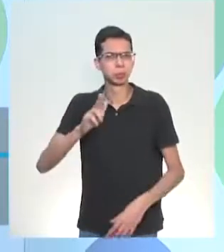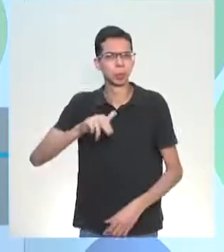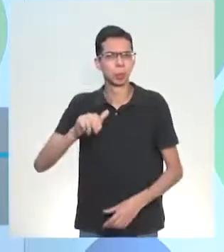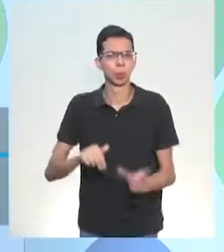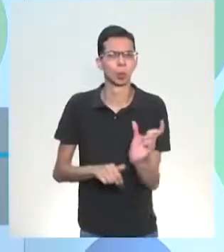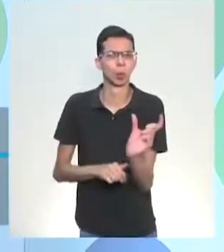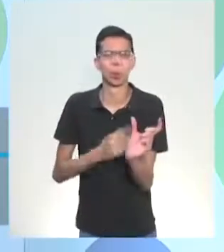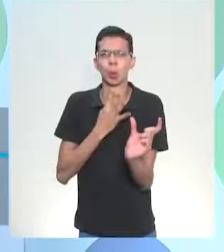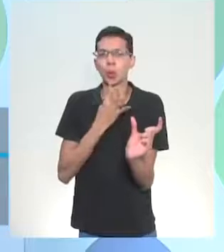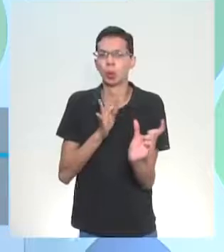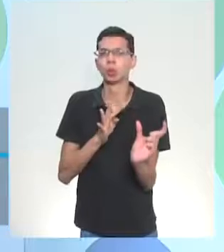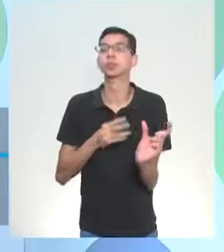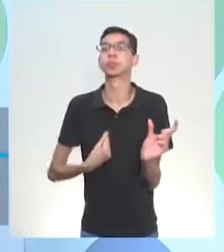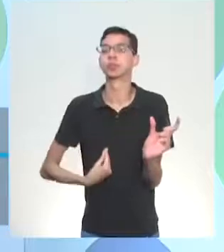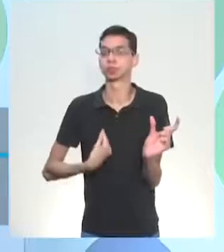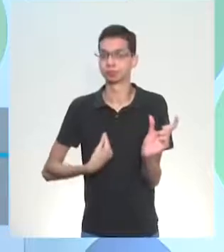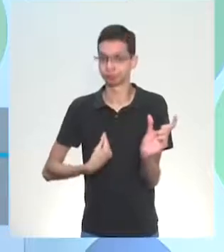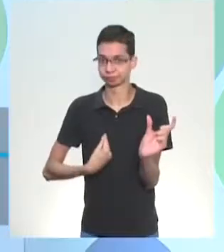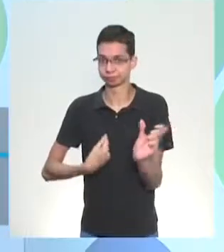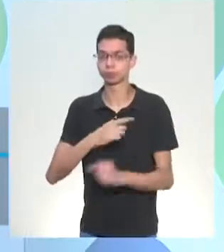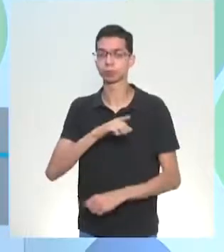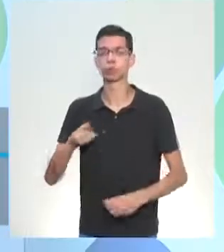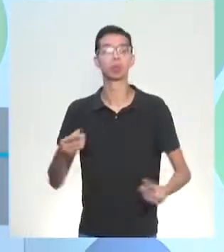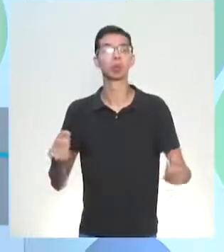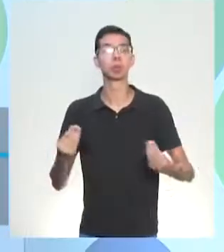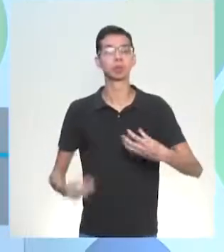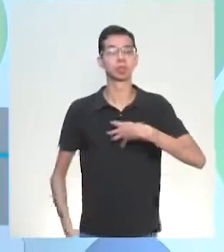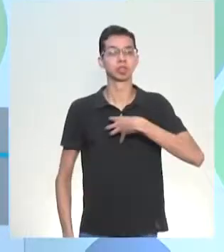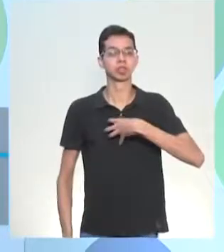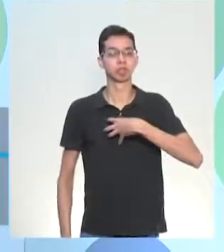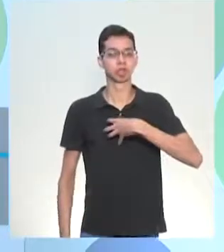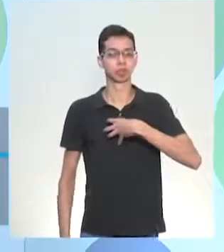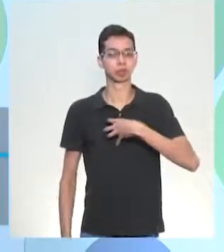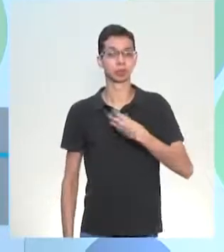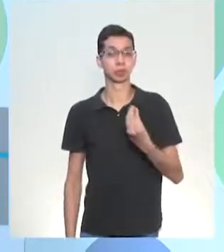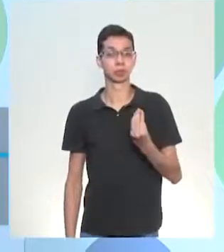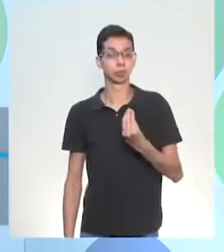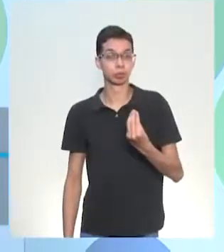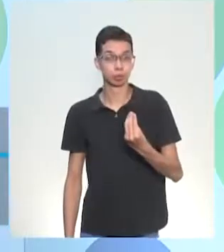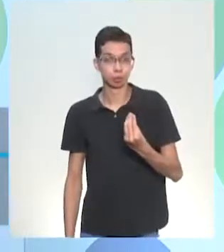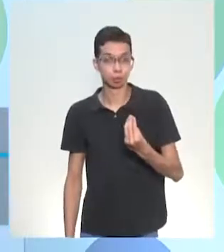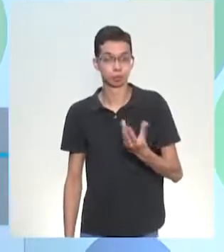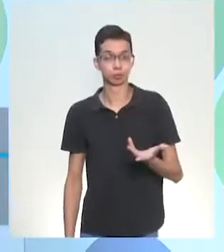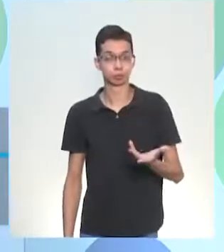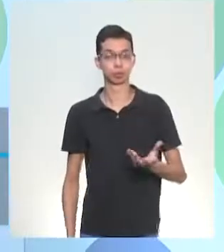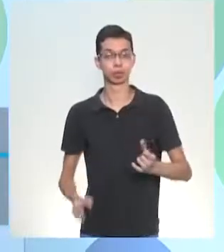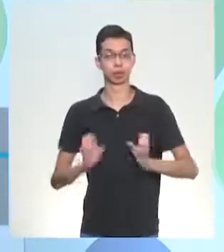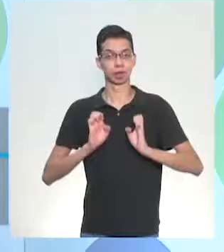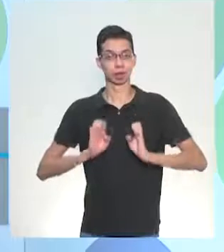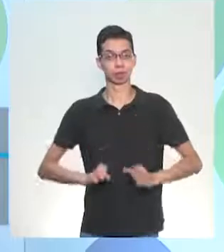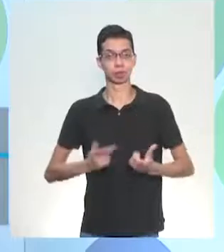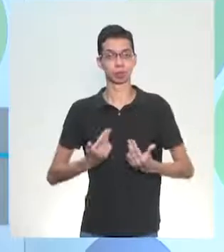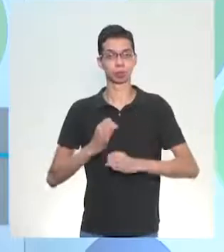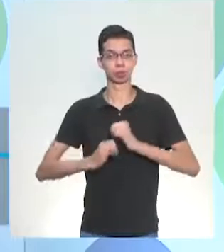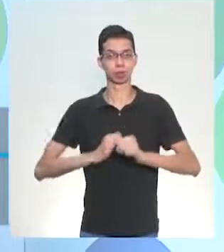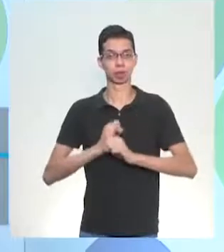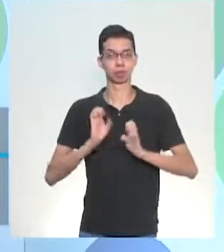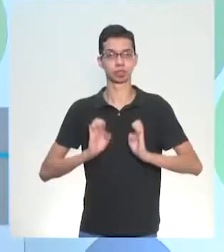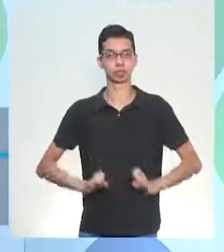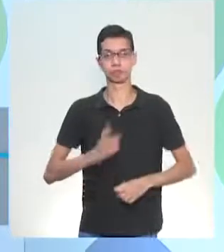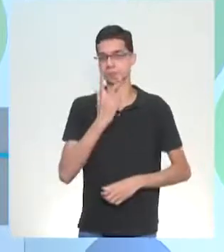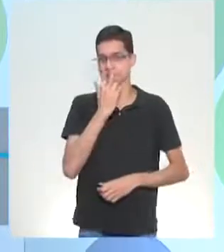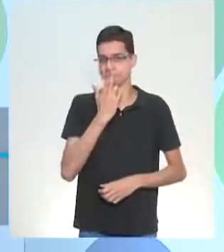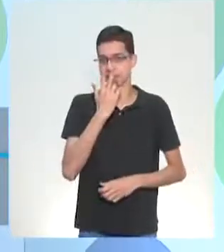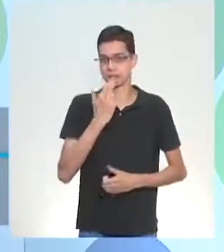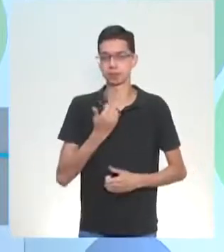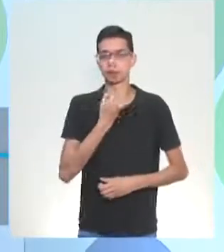modo que você se comporta na internet, né? As regras que geram aí em cima do seu comportamento. E eles vão colocando, a etiqueta é um conjunto de boas